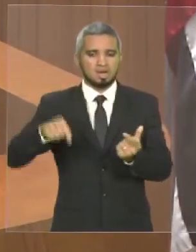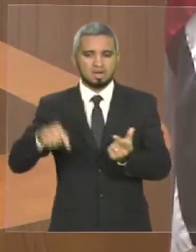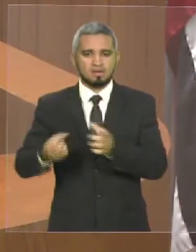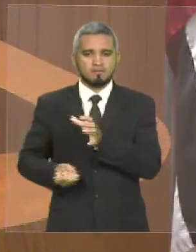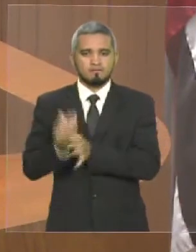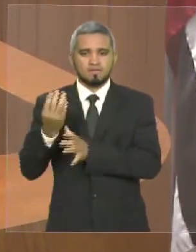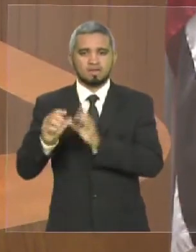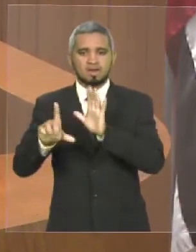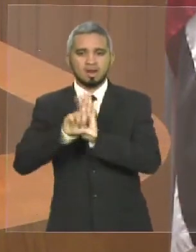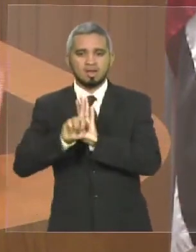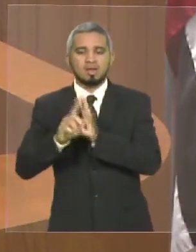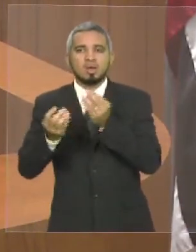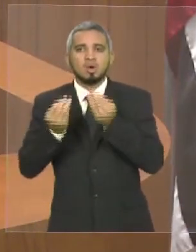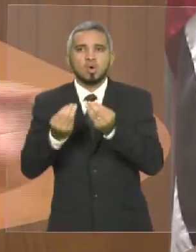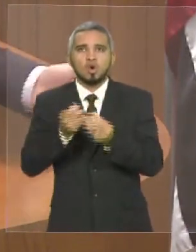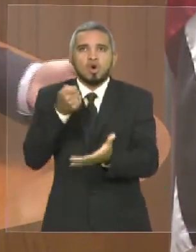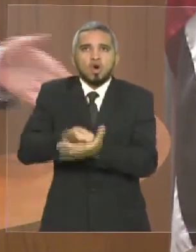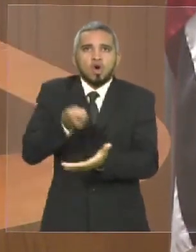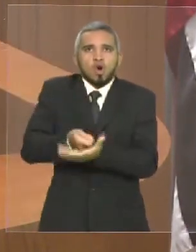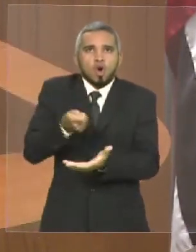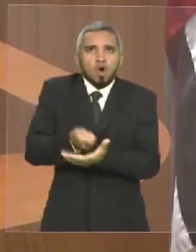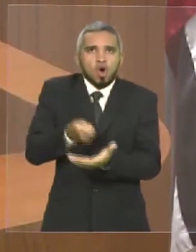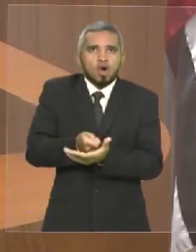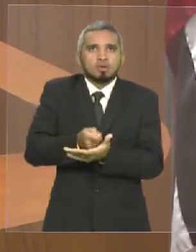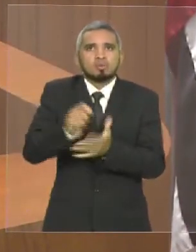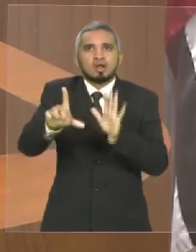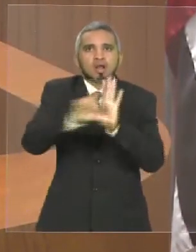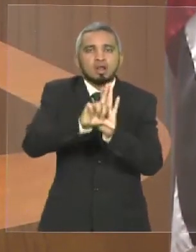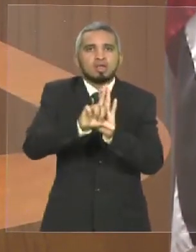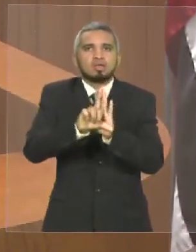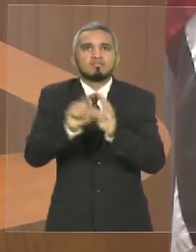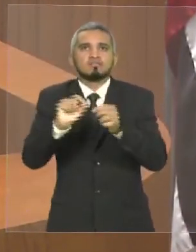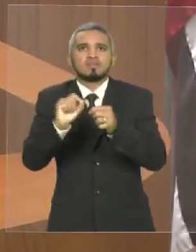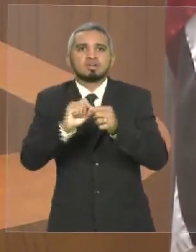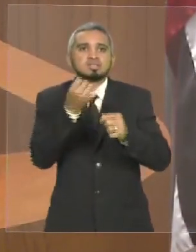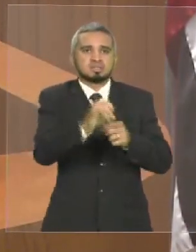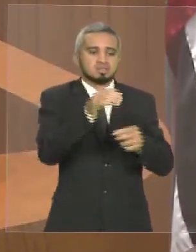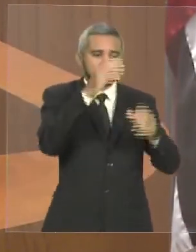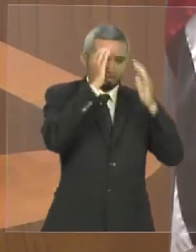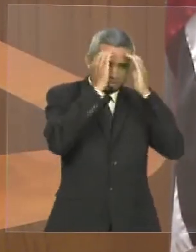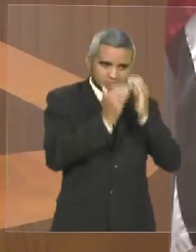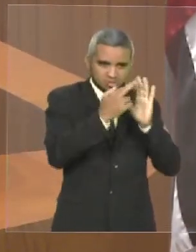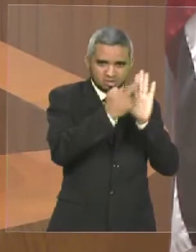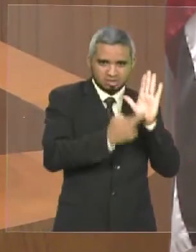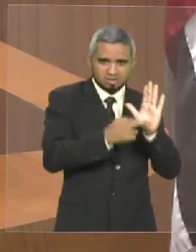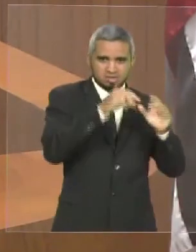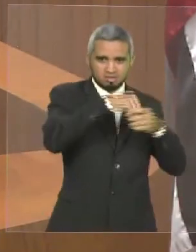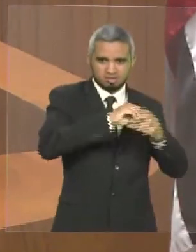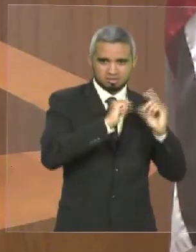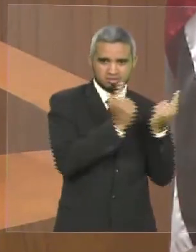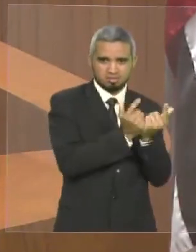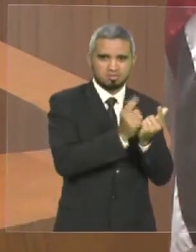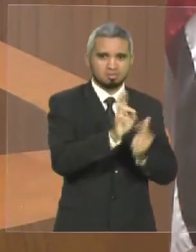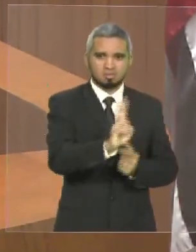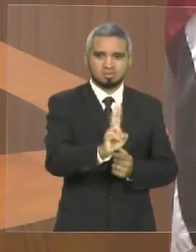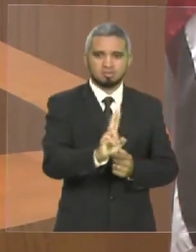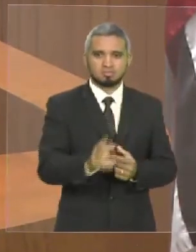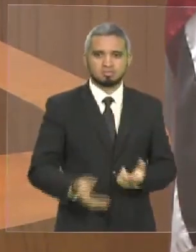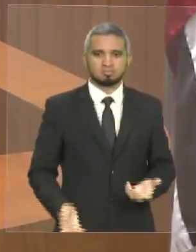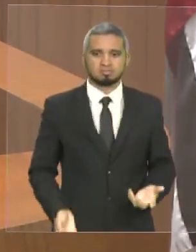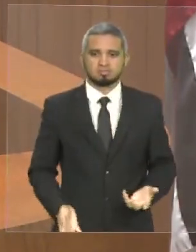das leis que vão para vocês se não cumpre nem as leis que são de dentro da casa? Mas principalmente, senhor presidente,